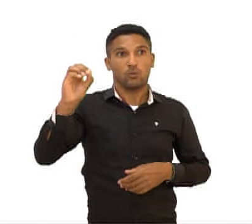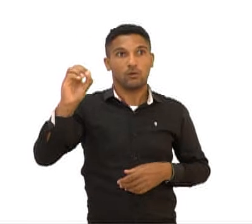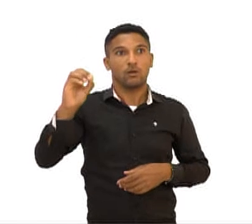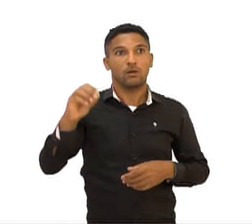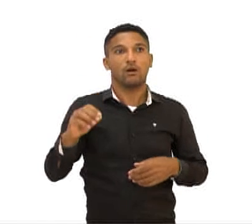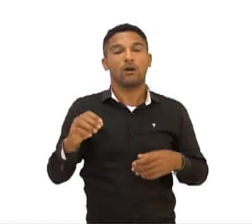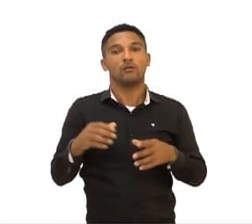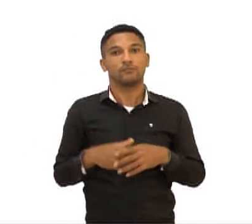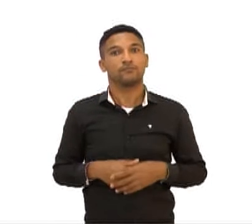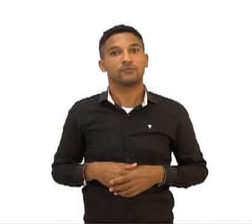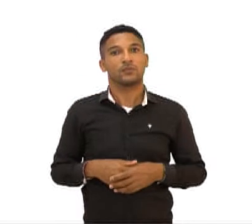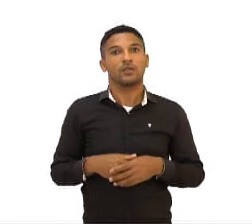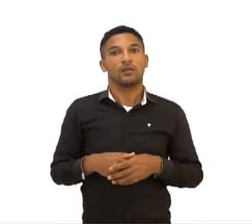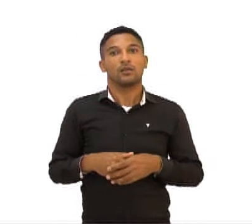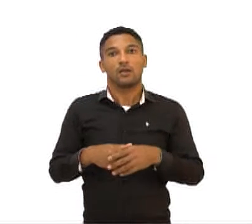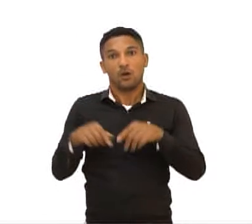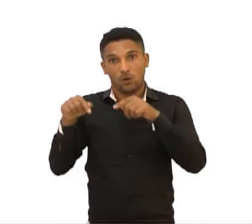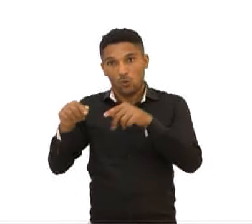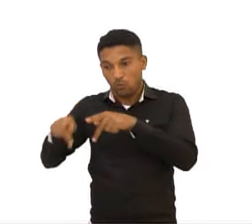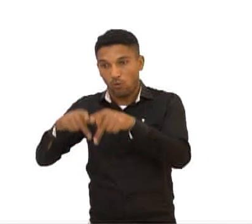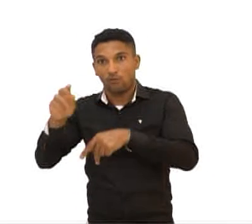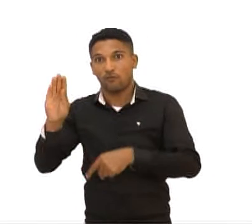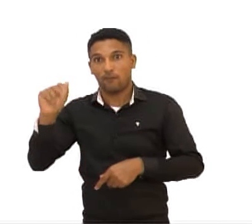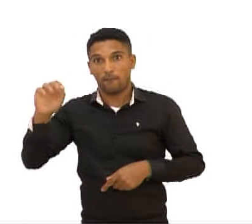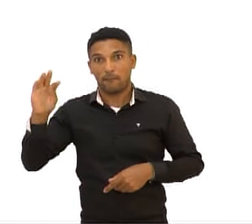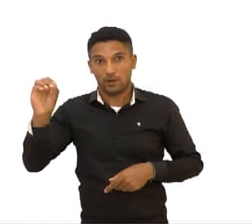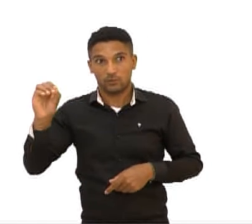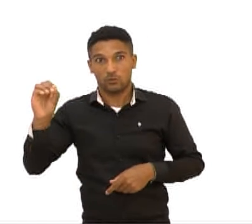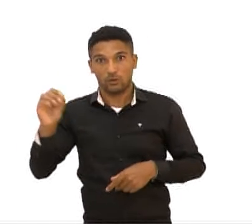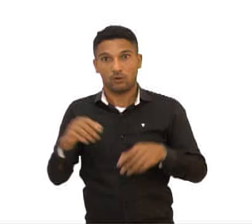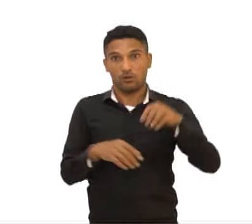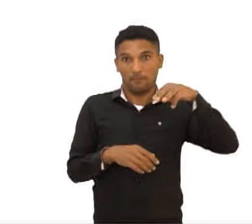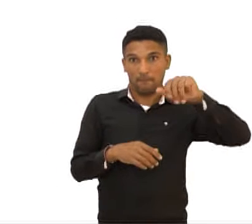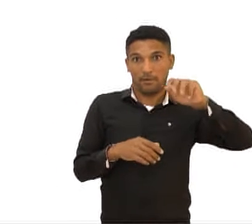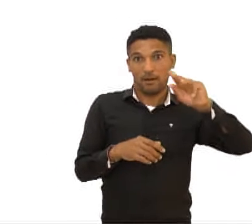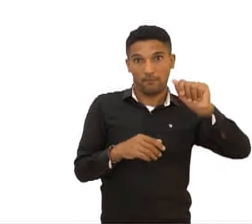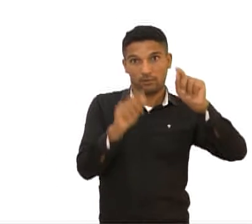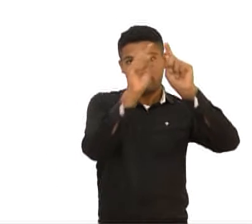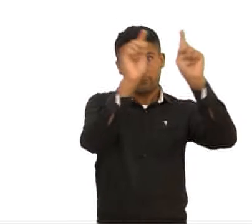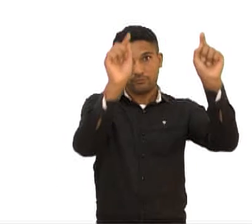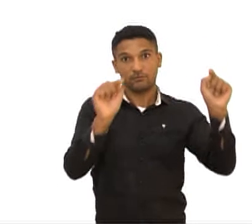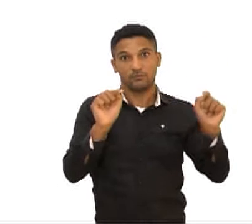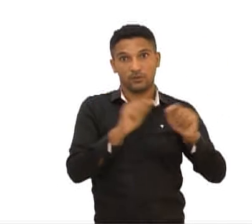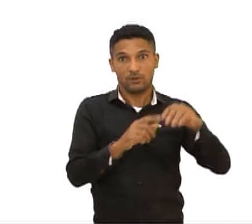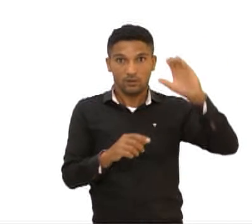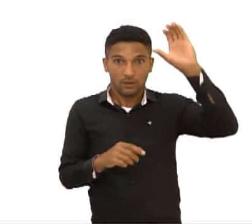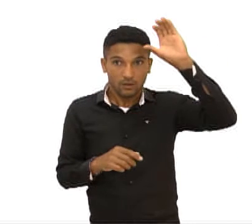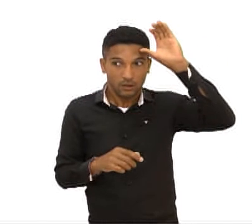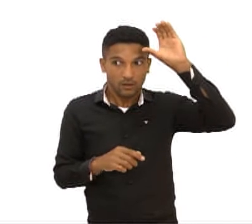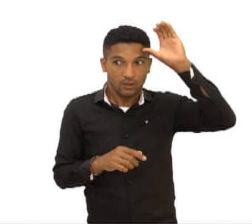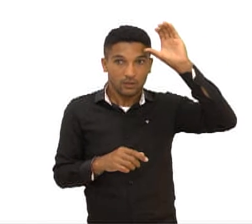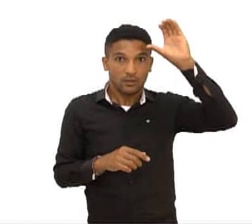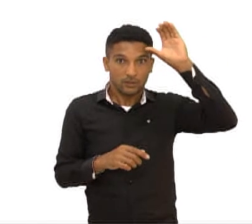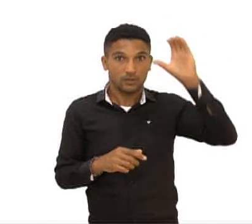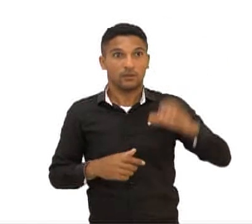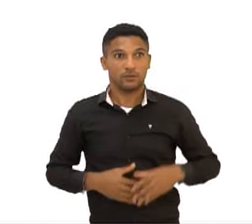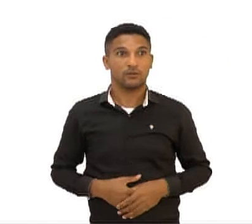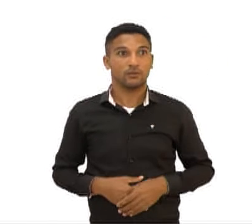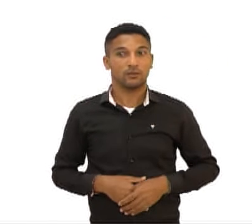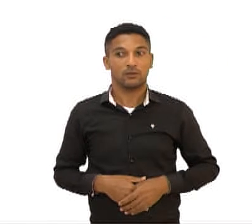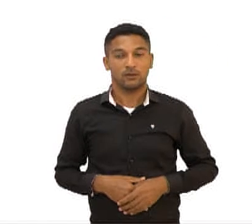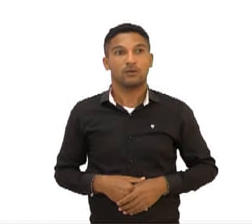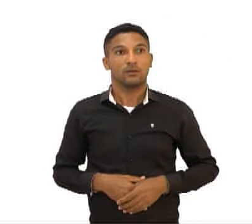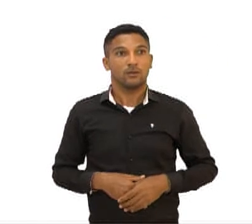dos povos bantus e o Congo, o Reino do Congo, pegava então boa parte ali, né, da África subsaariana. Hoje, né, a